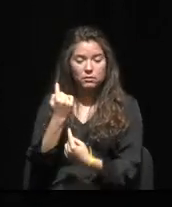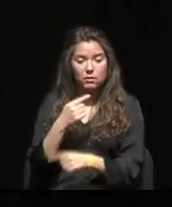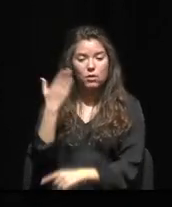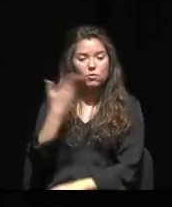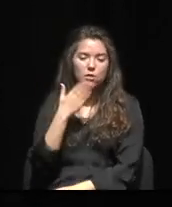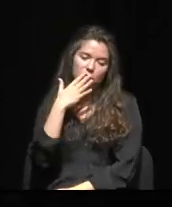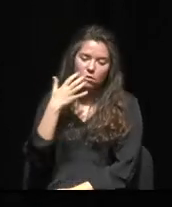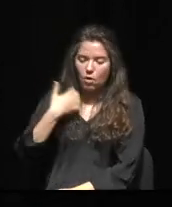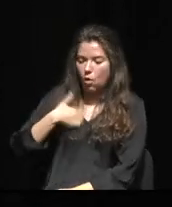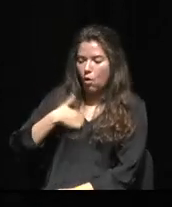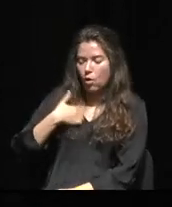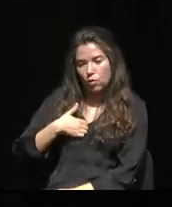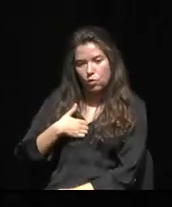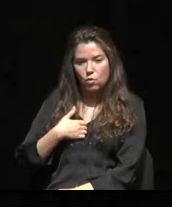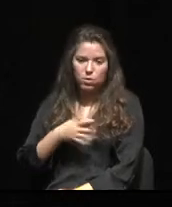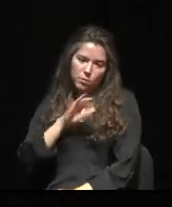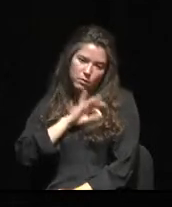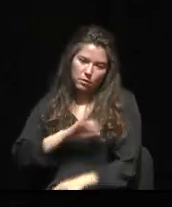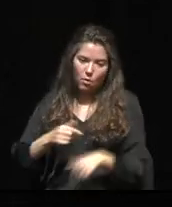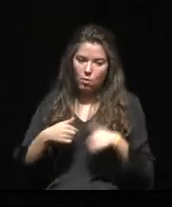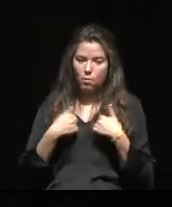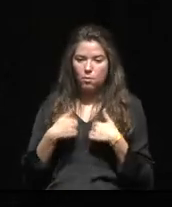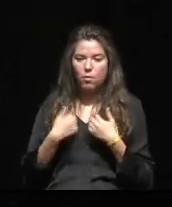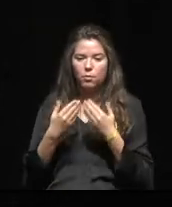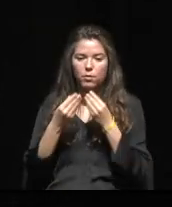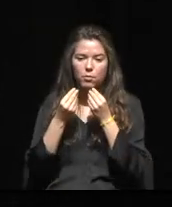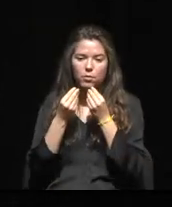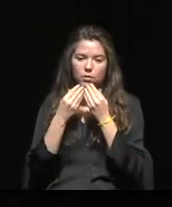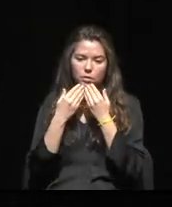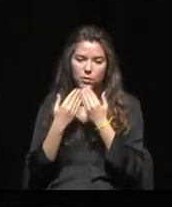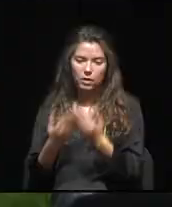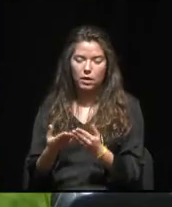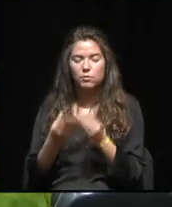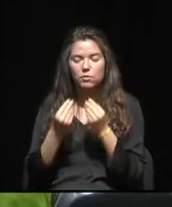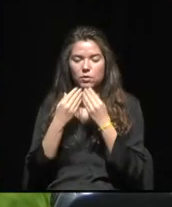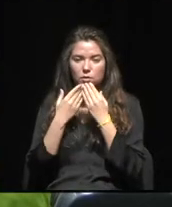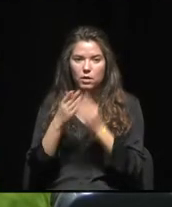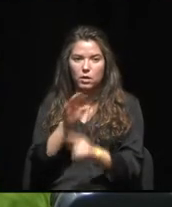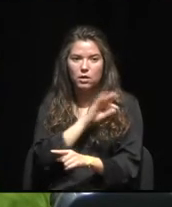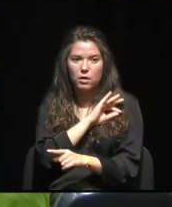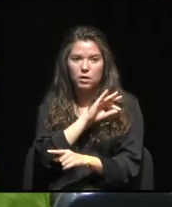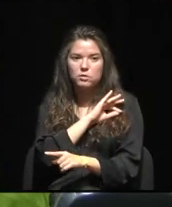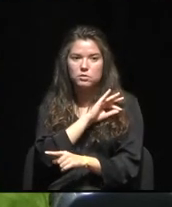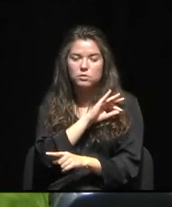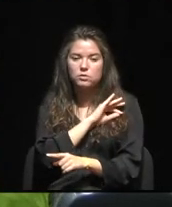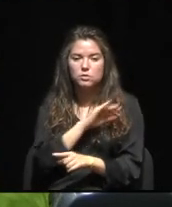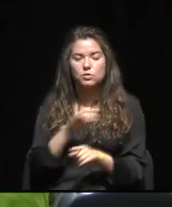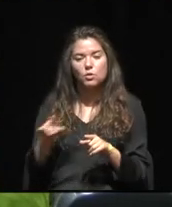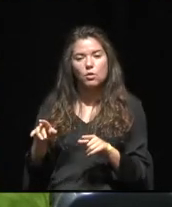de se orgulharem da sua profissão muito obrigadoo obrigada senhor